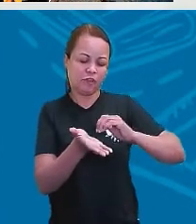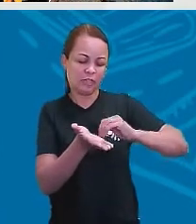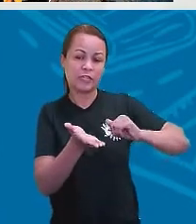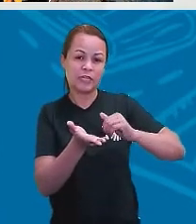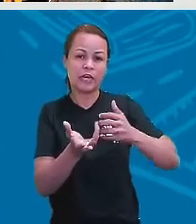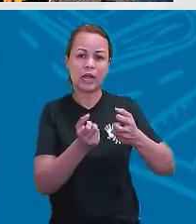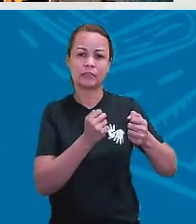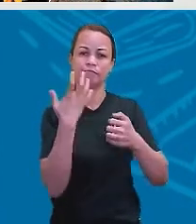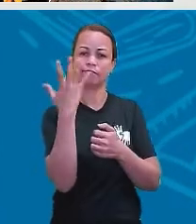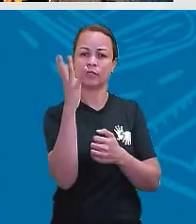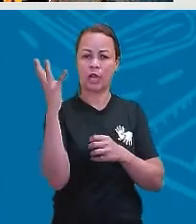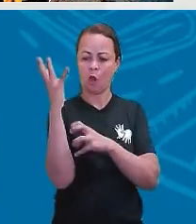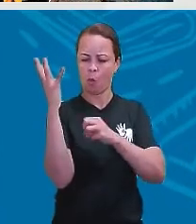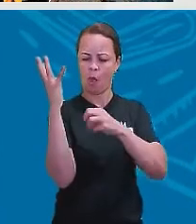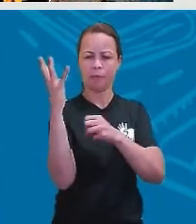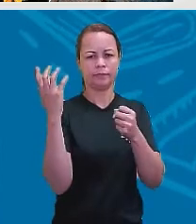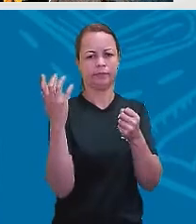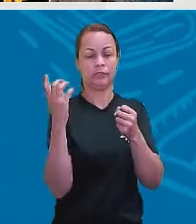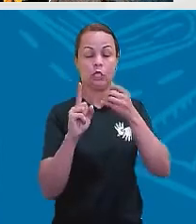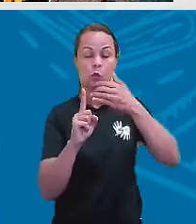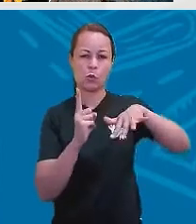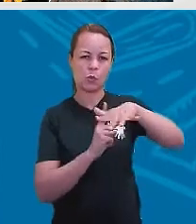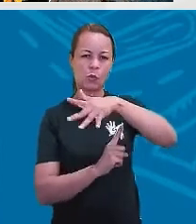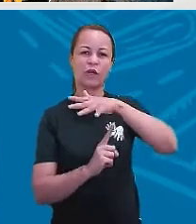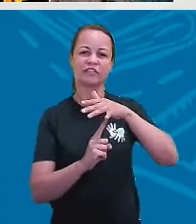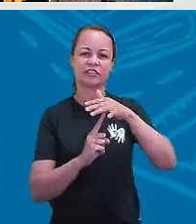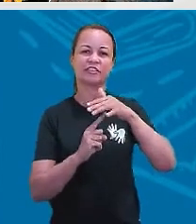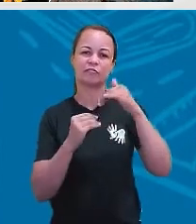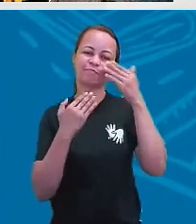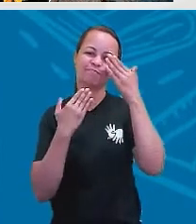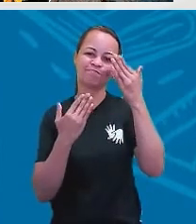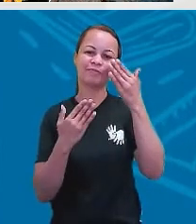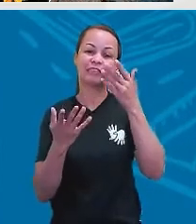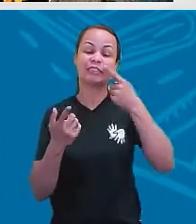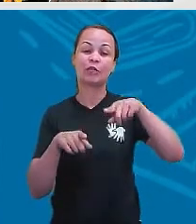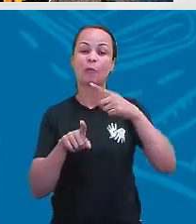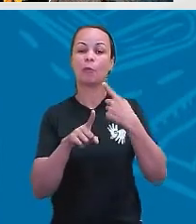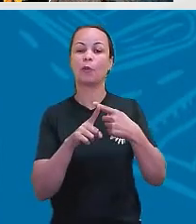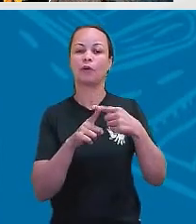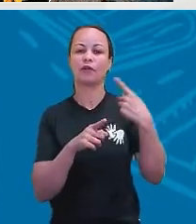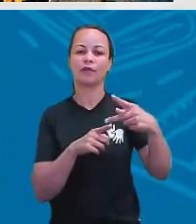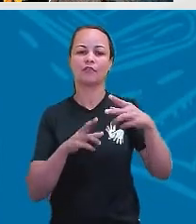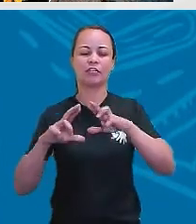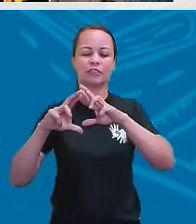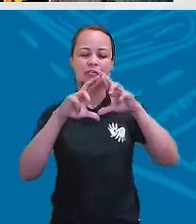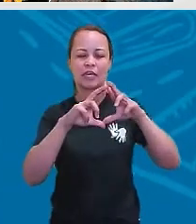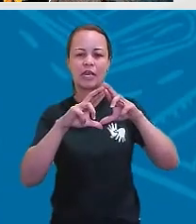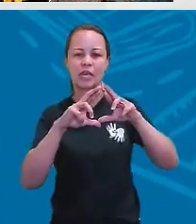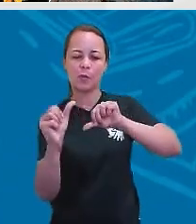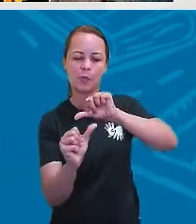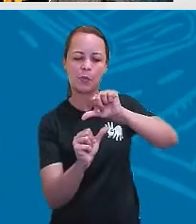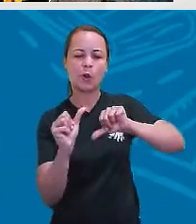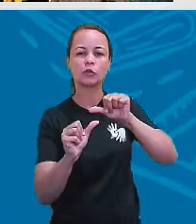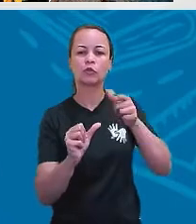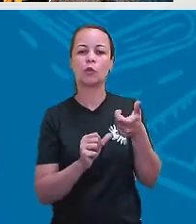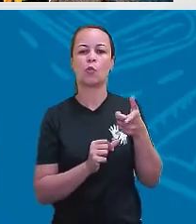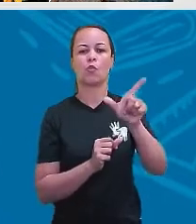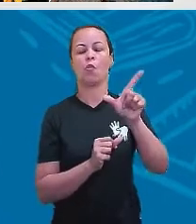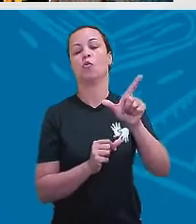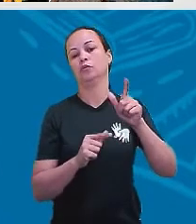da natureza. E o nosso meio ambiente ele vai agradecer, porque aquilo dali vai estar sendo reciclado e vai estar sendo produzido um